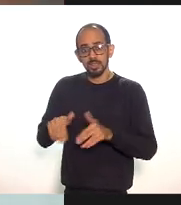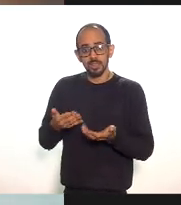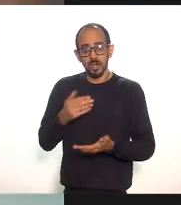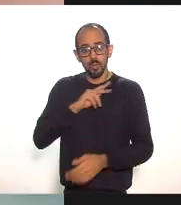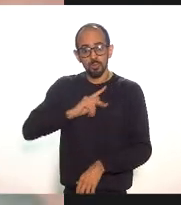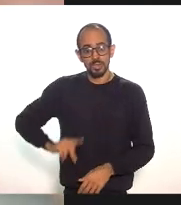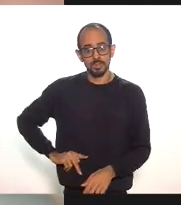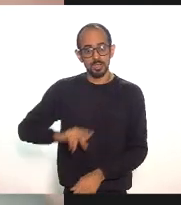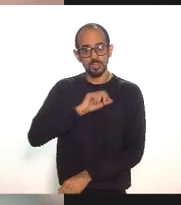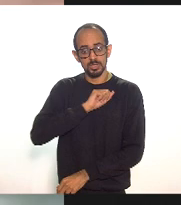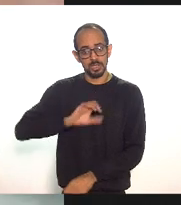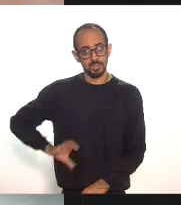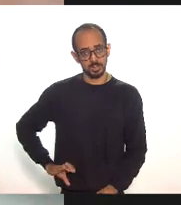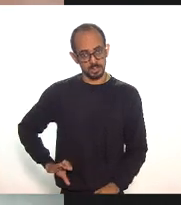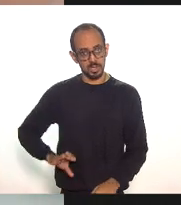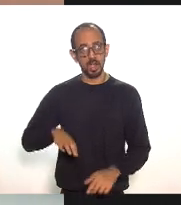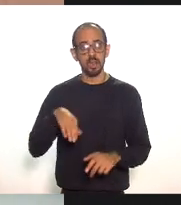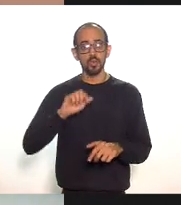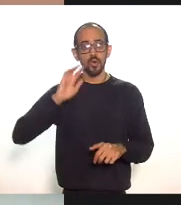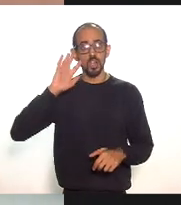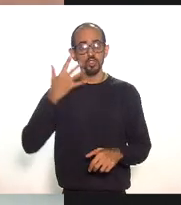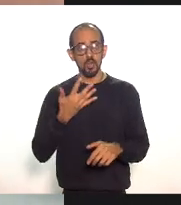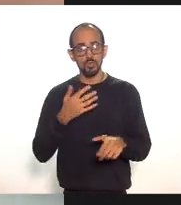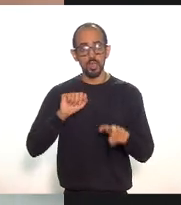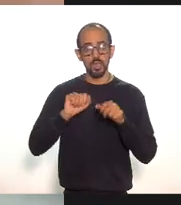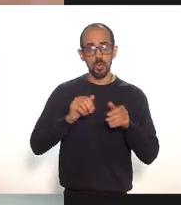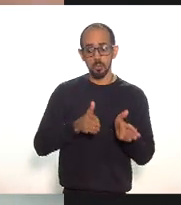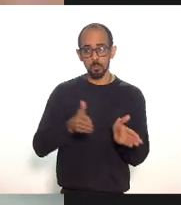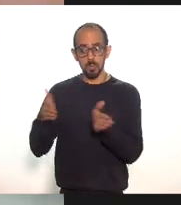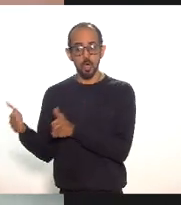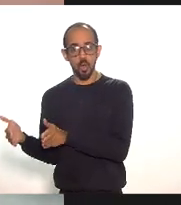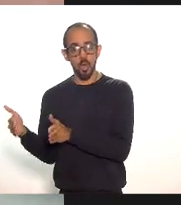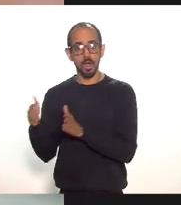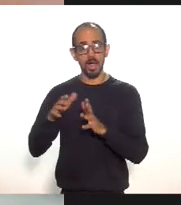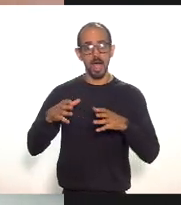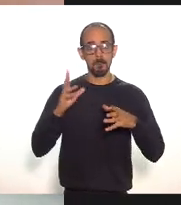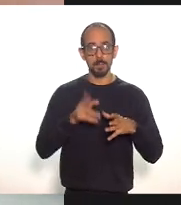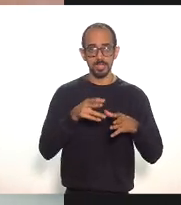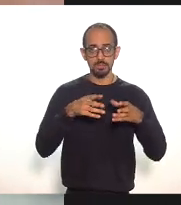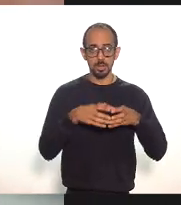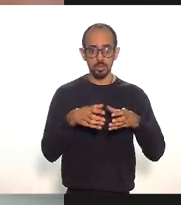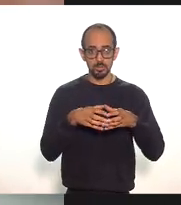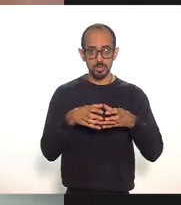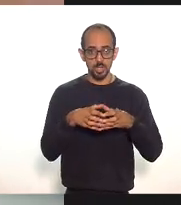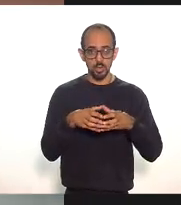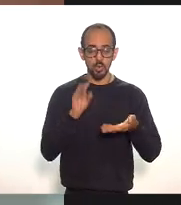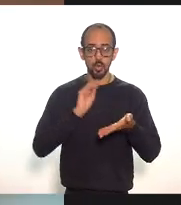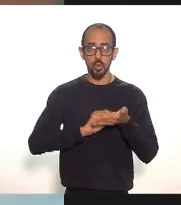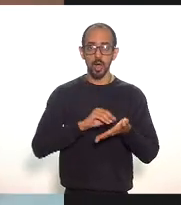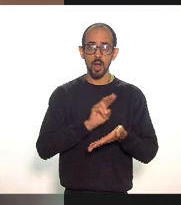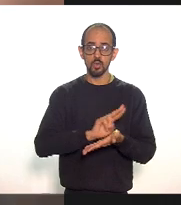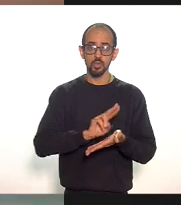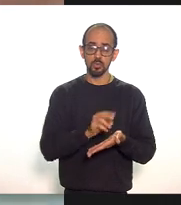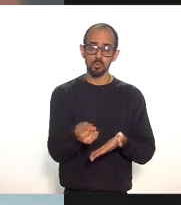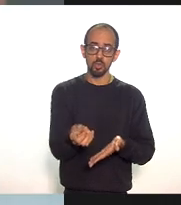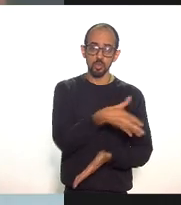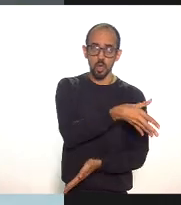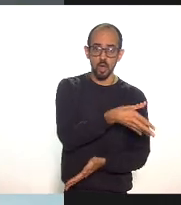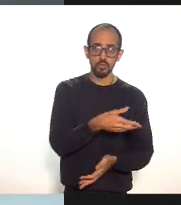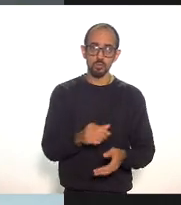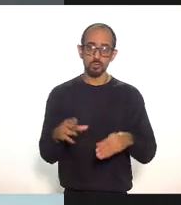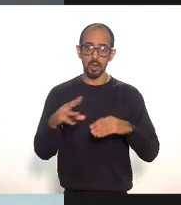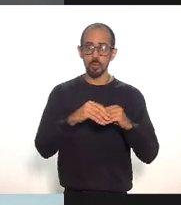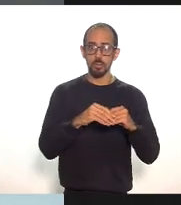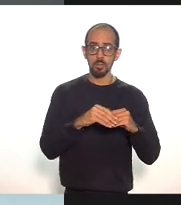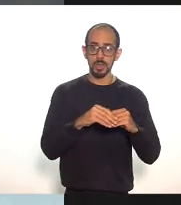achou por melhor prorrogar esta comissão e colocar os novos nomes para completar